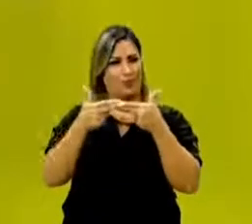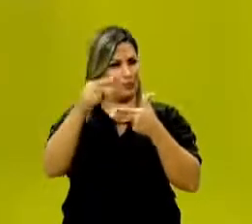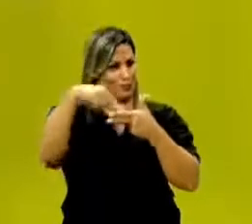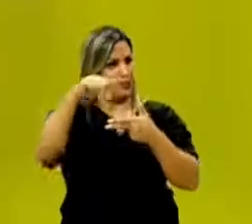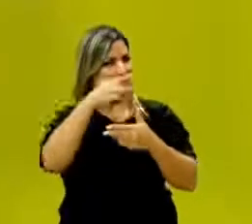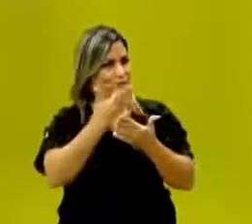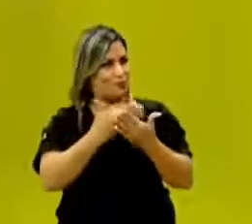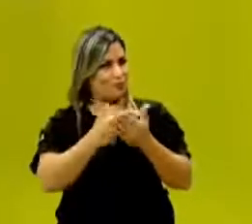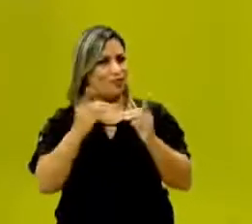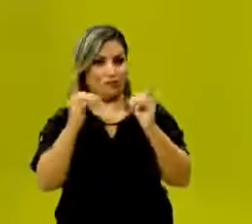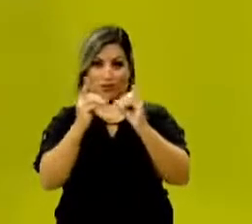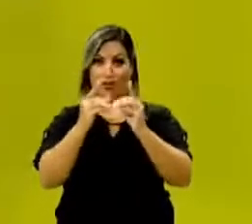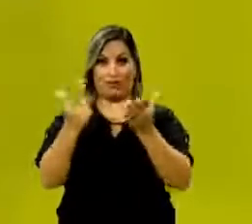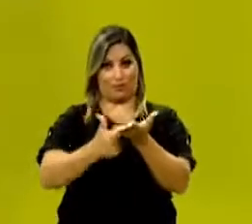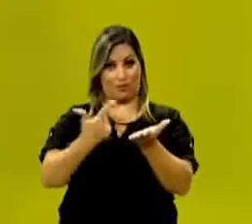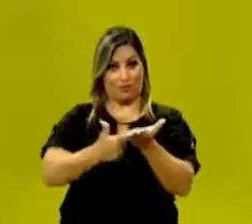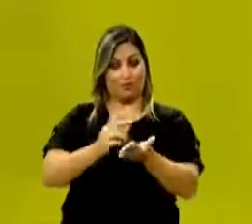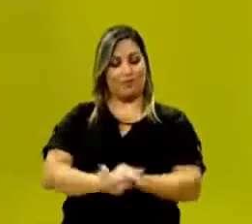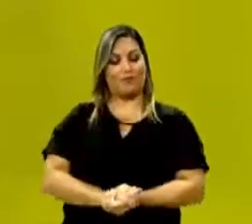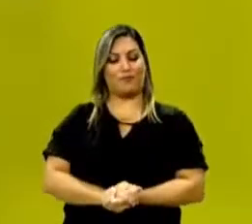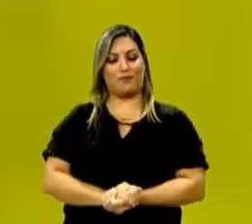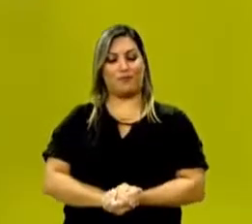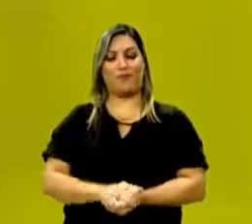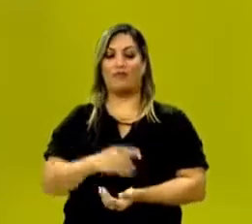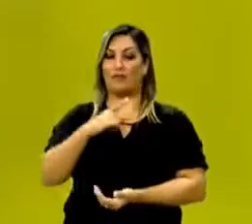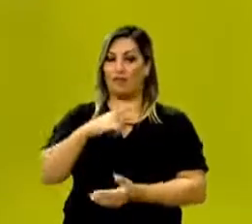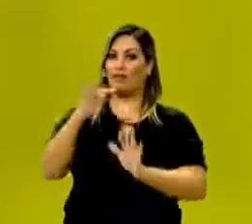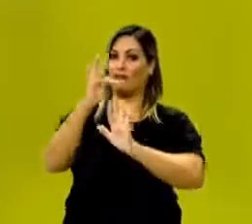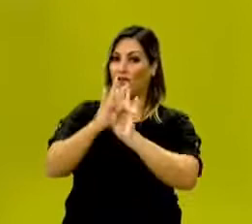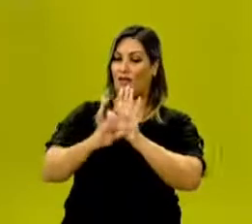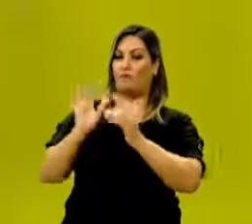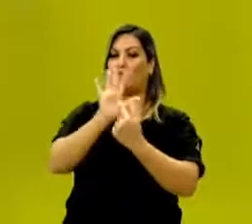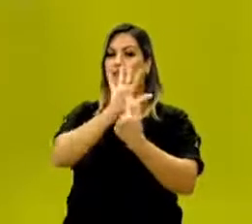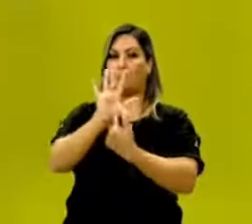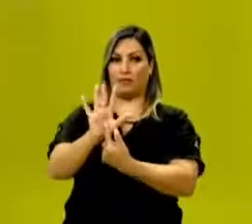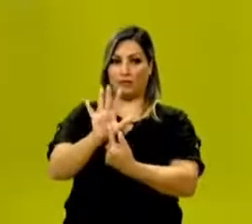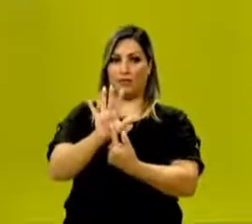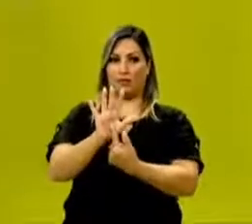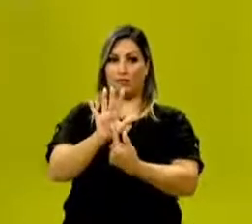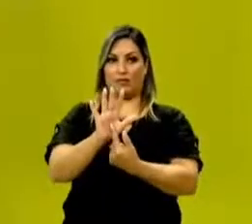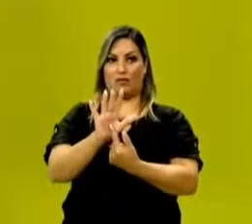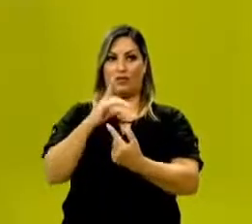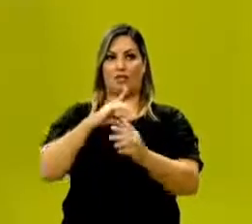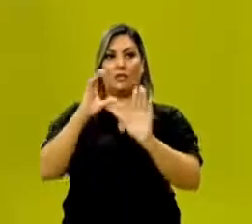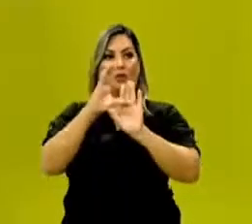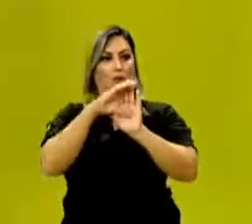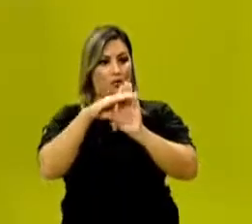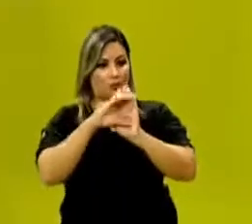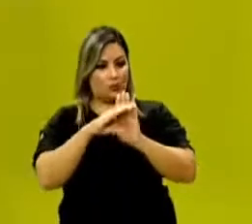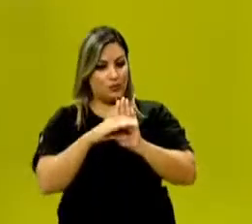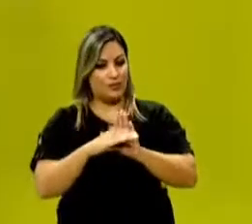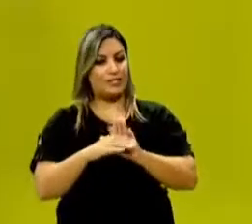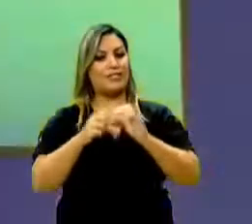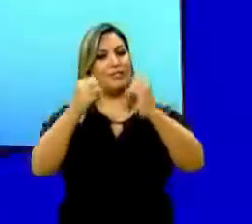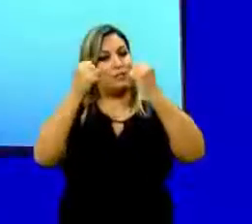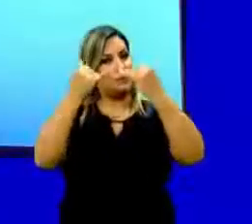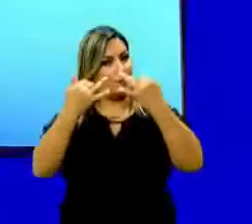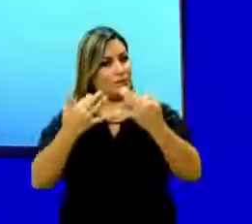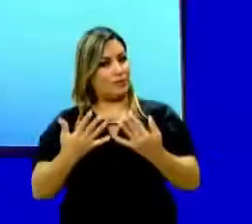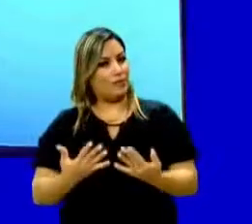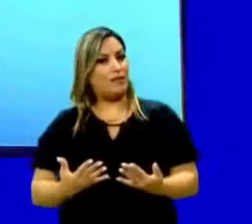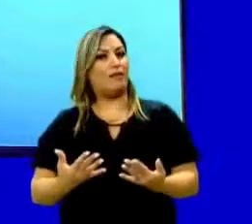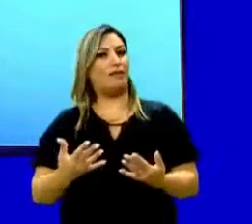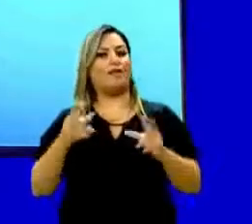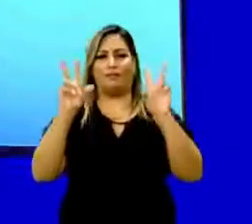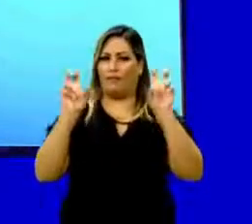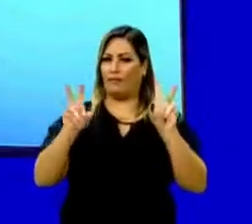livros didáticos? Então, lá nós temos os textos expositivos. Eles vão conceituar, vão explicar um